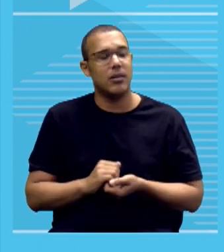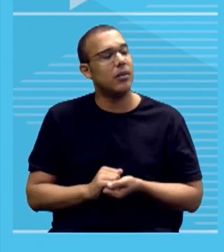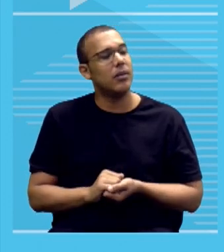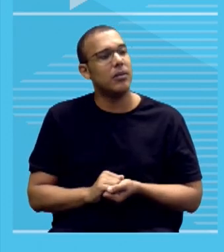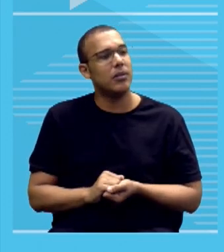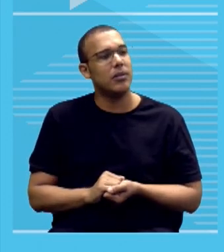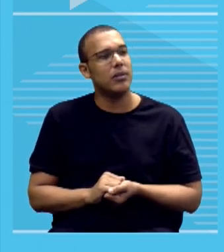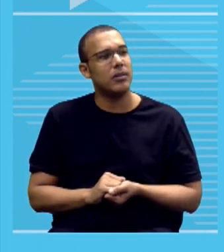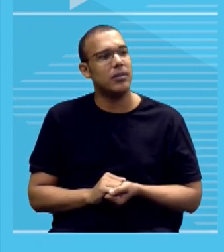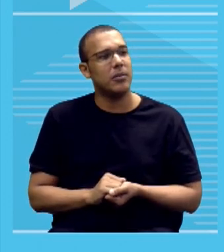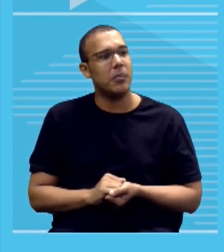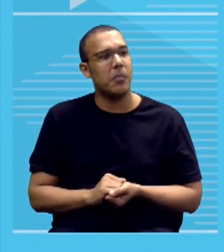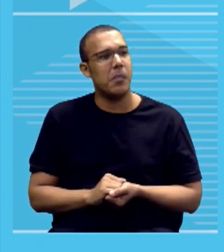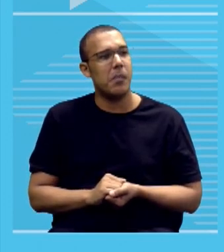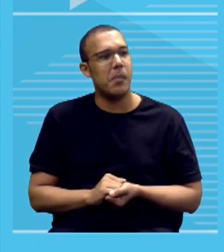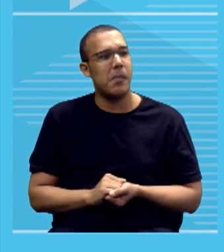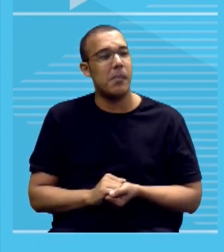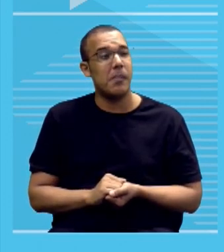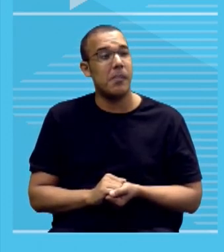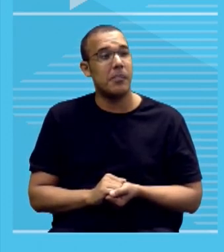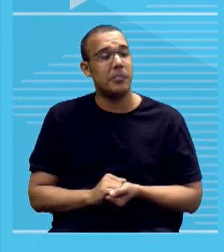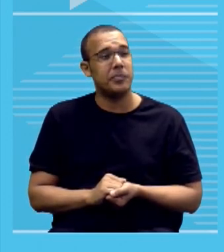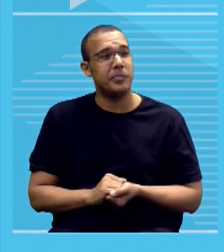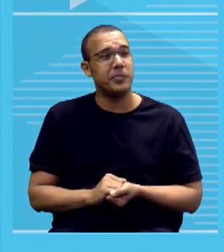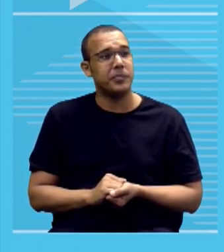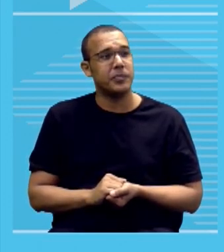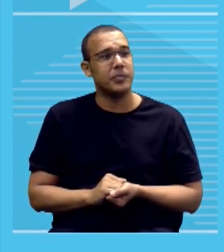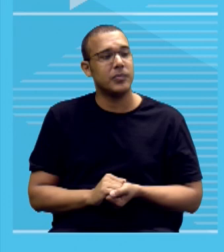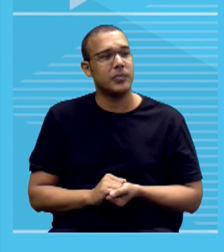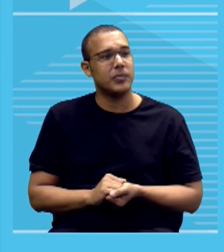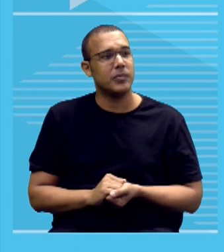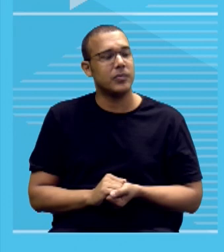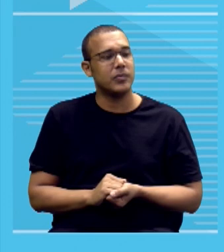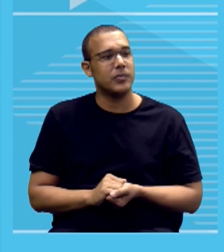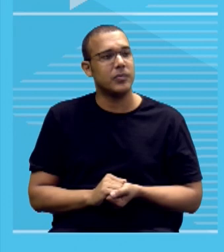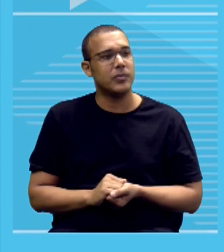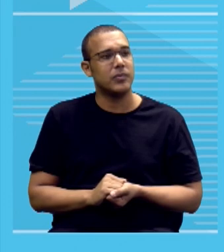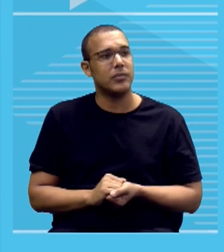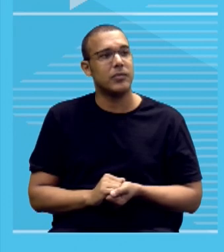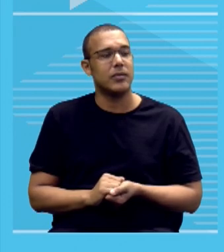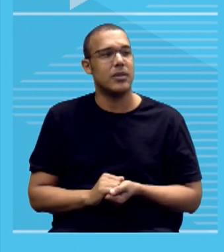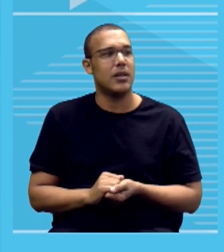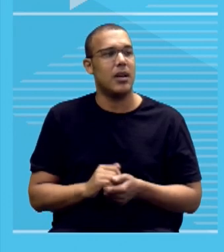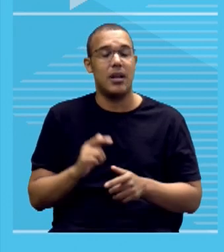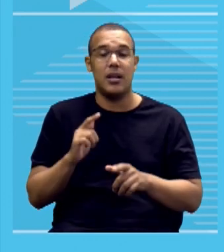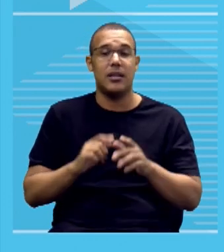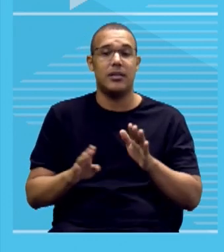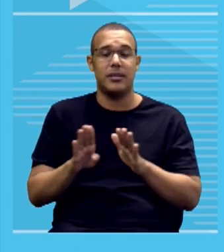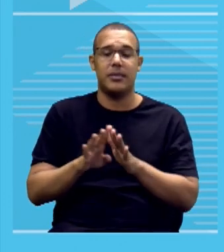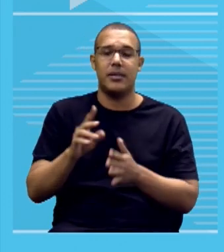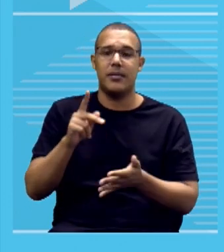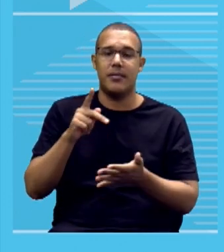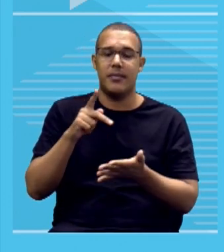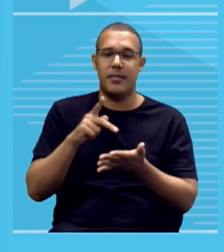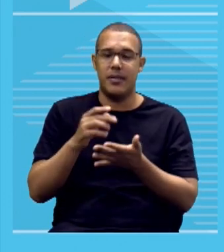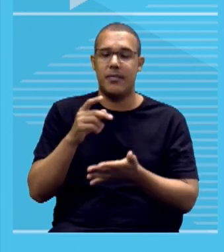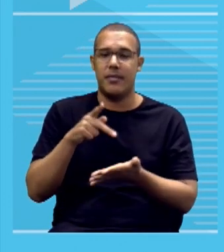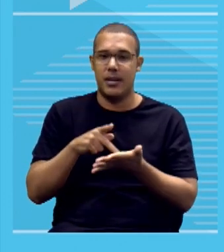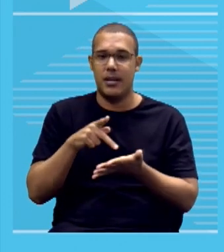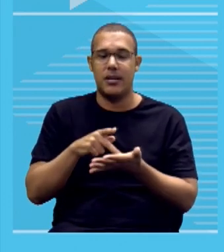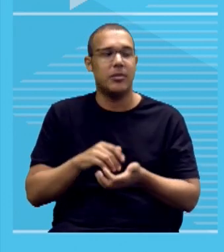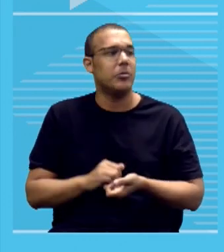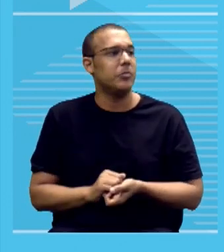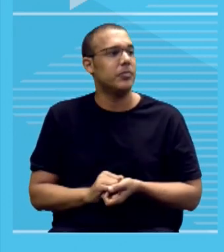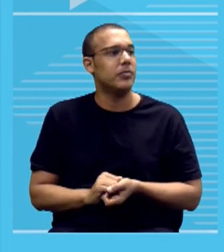força contra a eletromotriz pela corrente elétrica gerada ao sistema. Verdadeiro aí também. Letra C passou